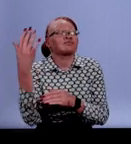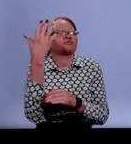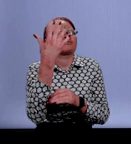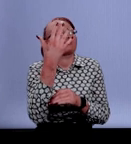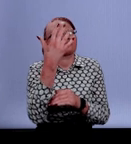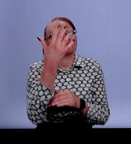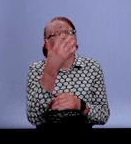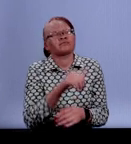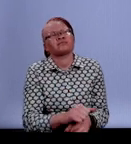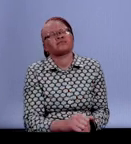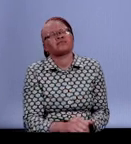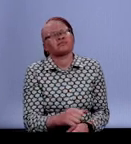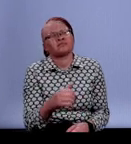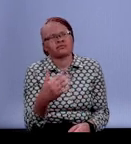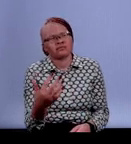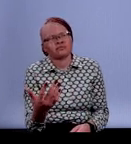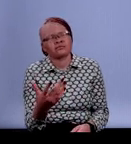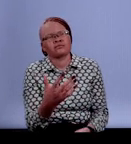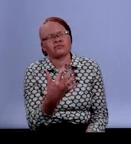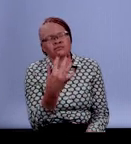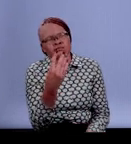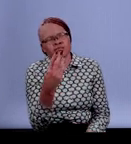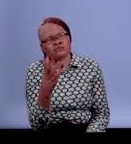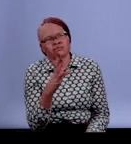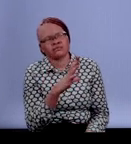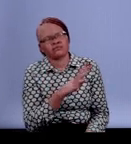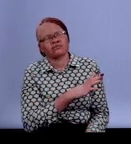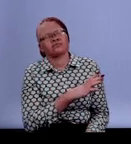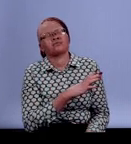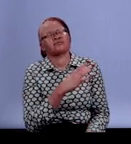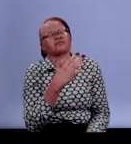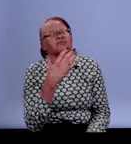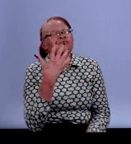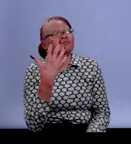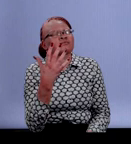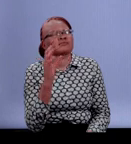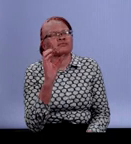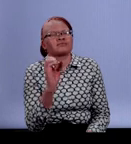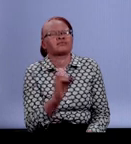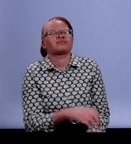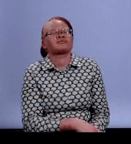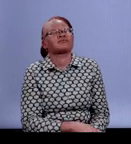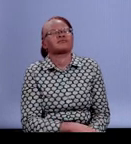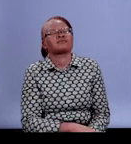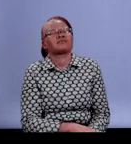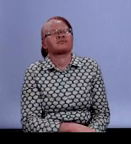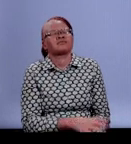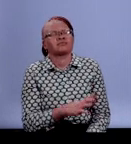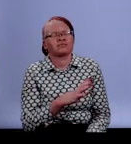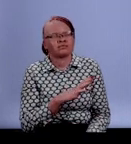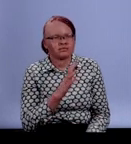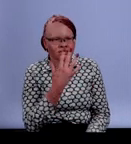expoente da potência e vamos ver quantos zeros tem o resultar o resultado tem 5 zeros